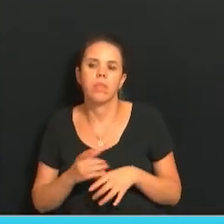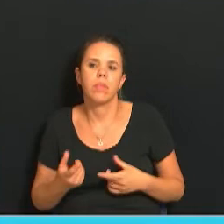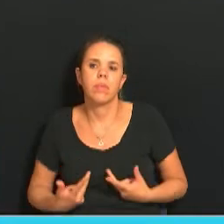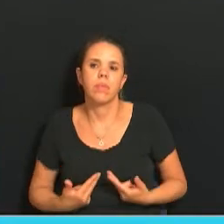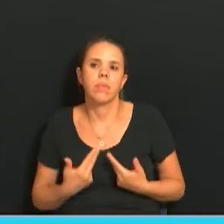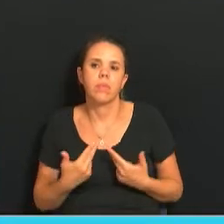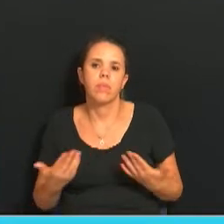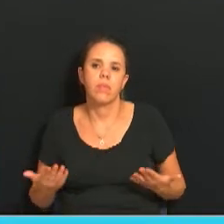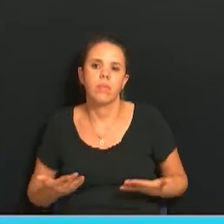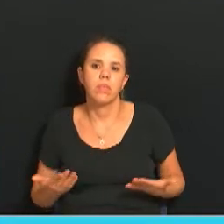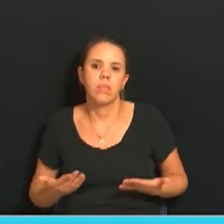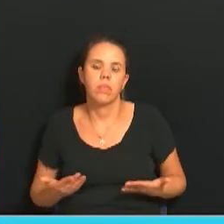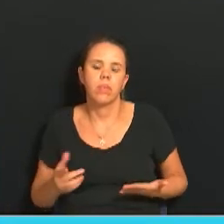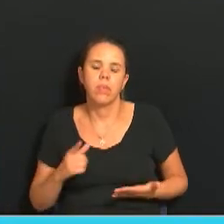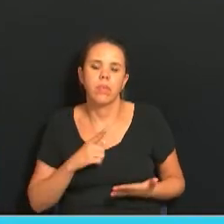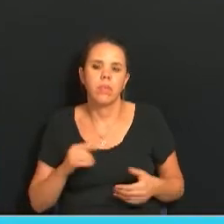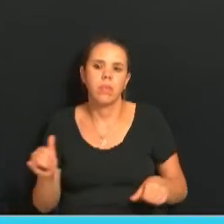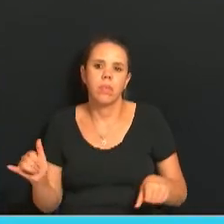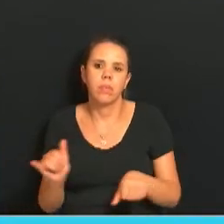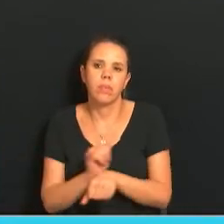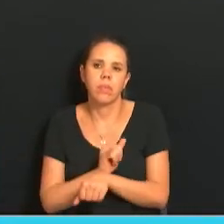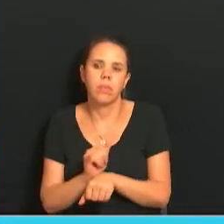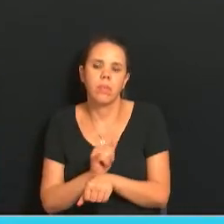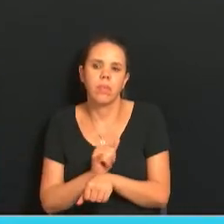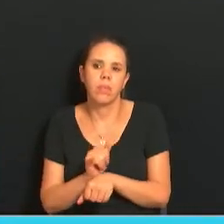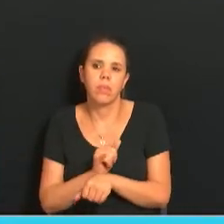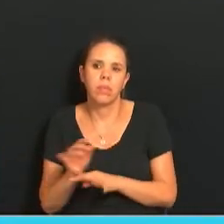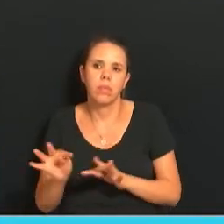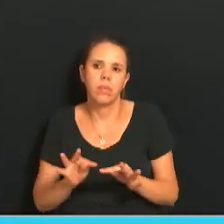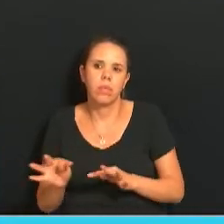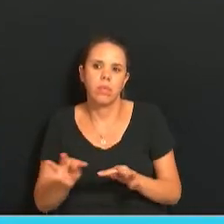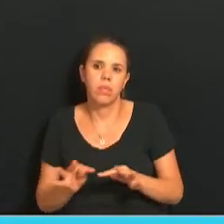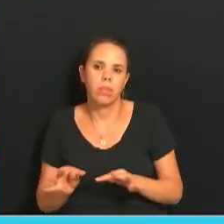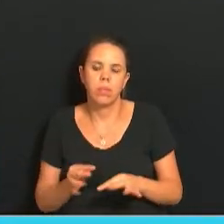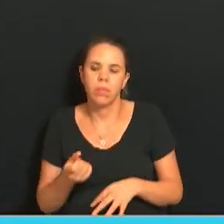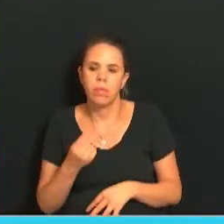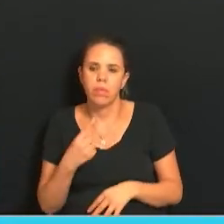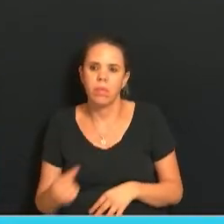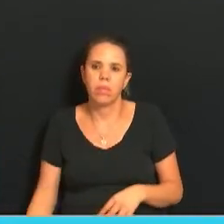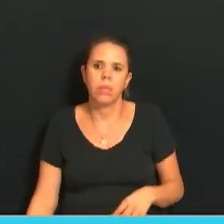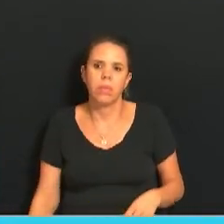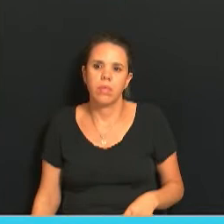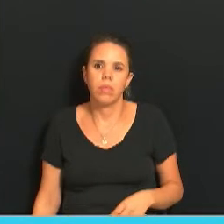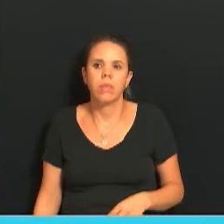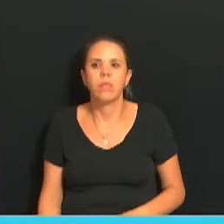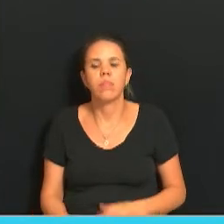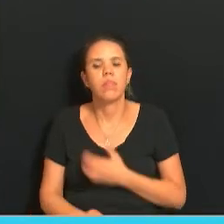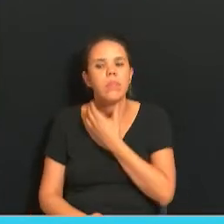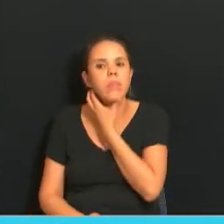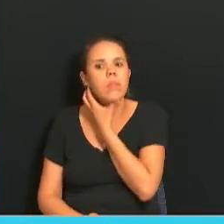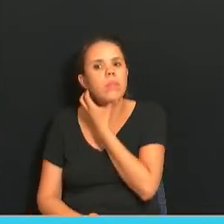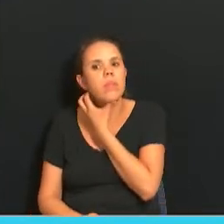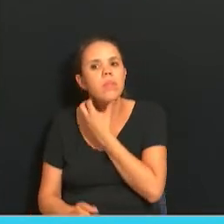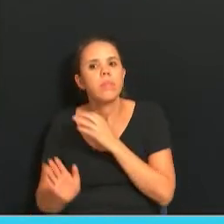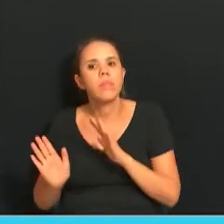Hoje em dia, nós temos estratégias de tratamento medicamentoso, seja